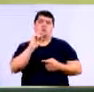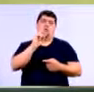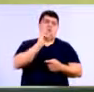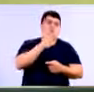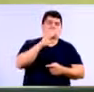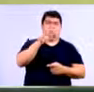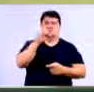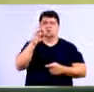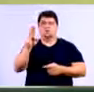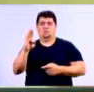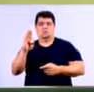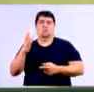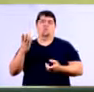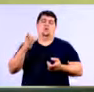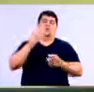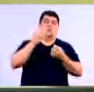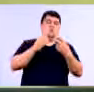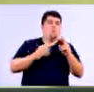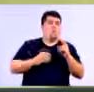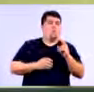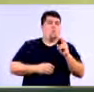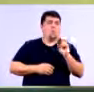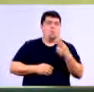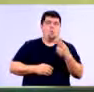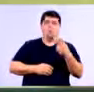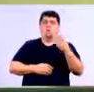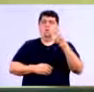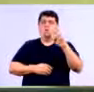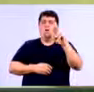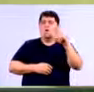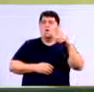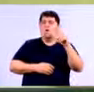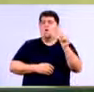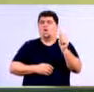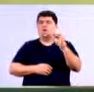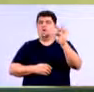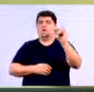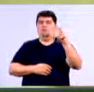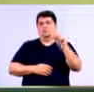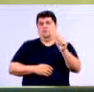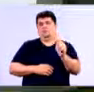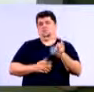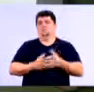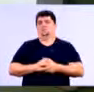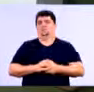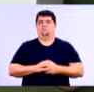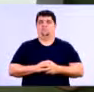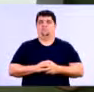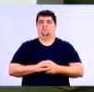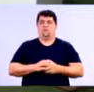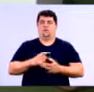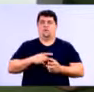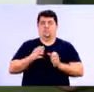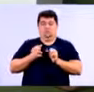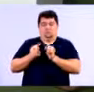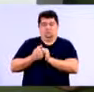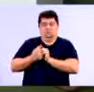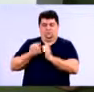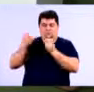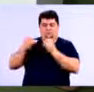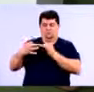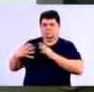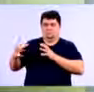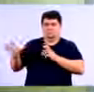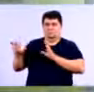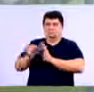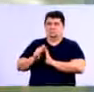ou mesmo um fundo de renda fixa. Acho que são as melhores opções de investimento no mercado hoje. E assim, pessoal, pegando o gancho, né, na